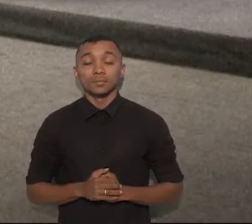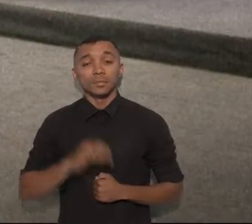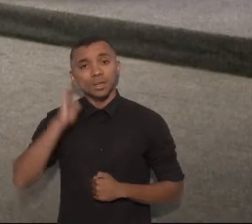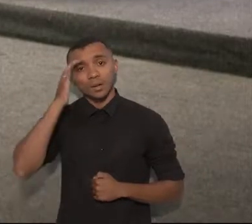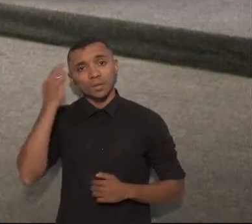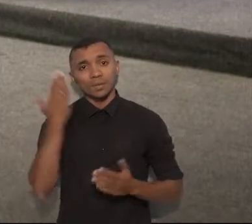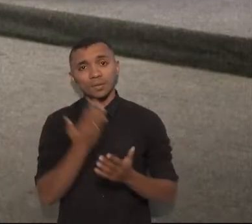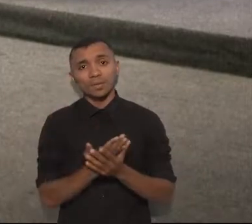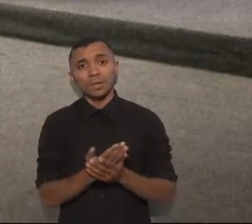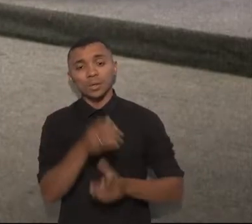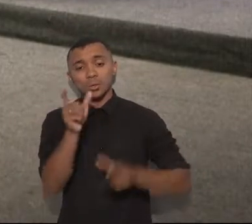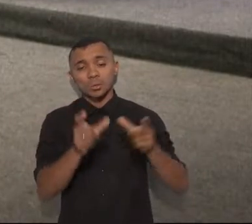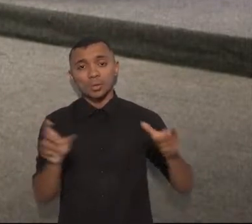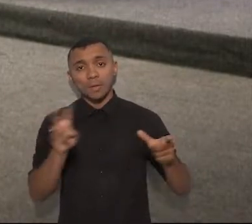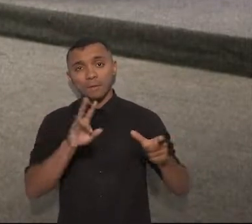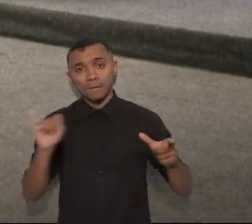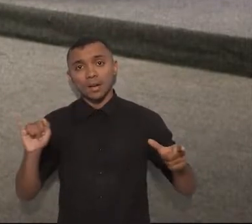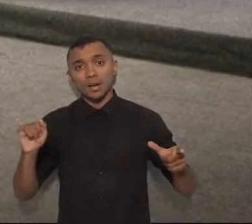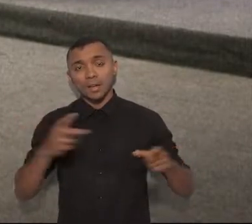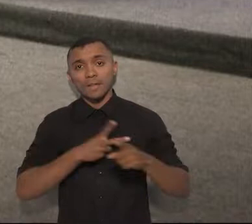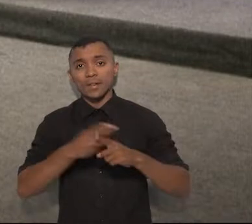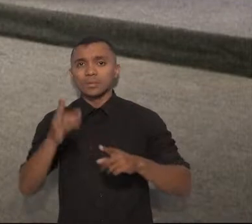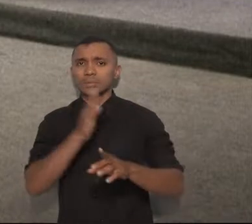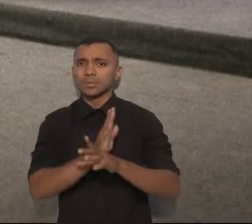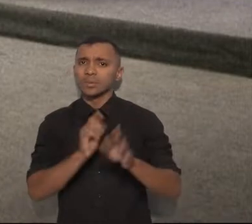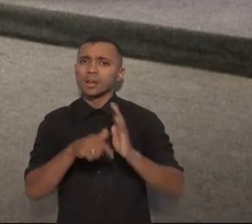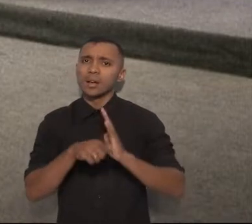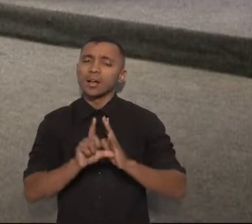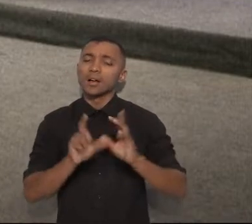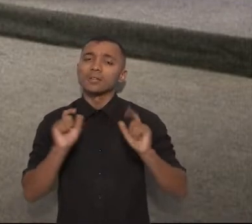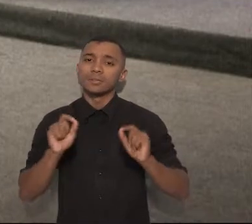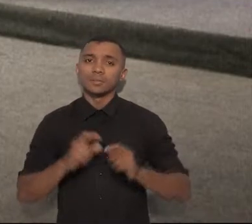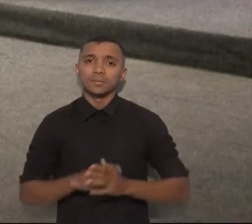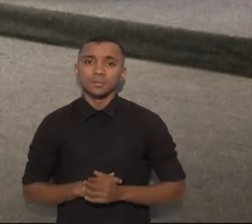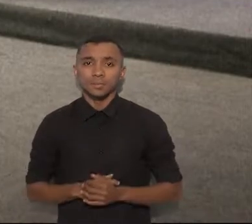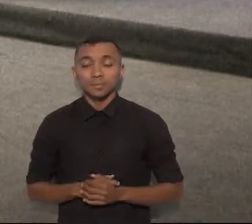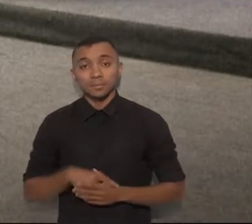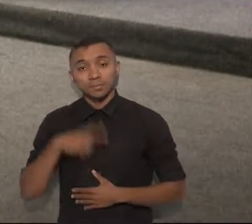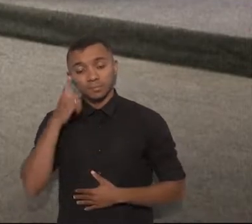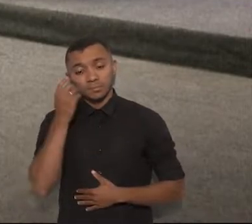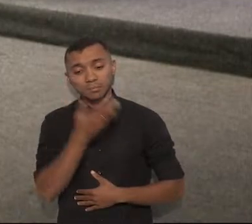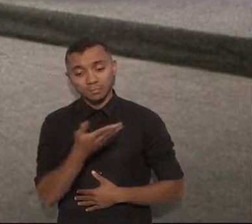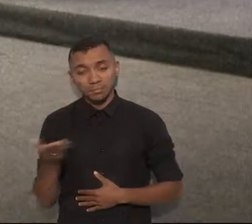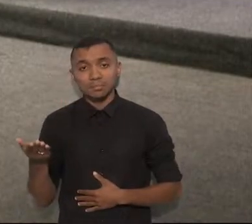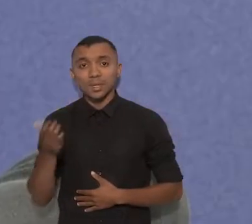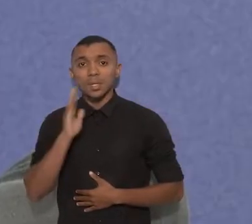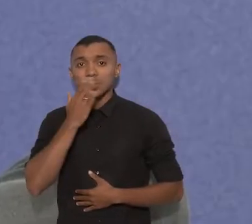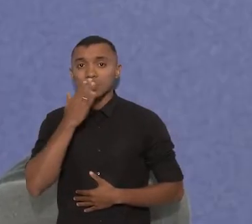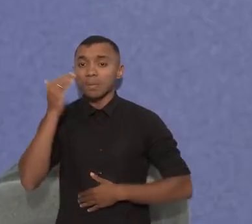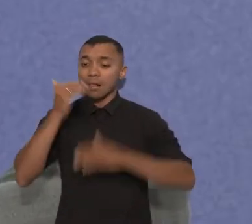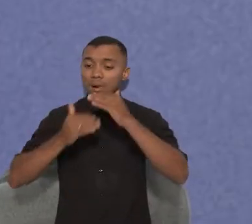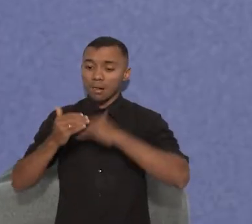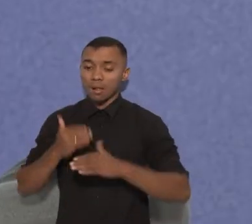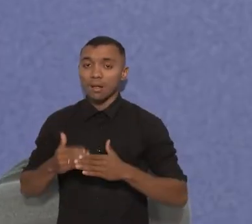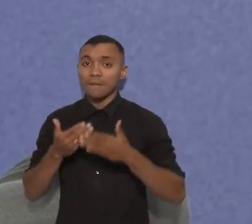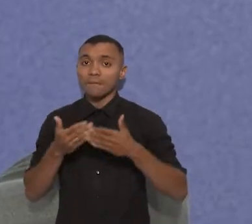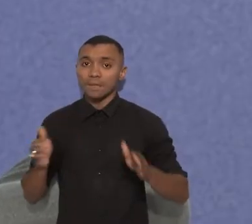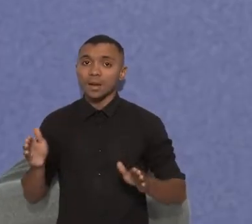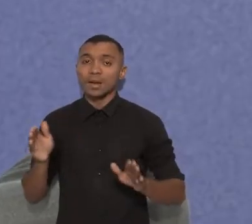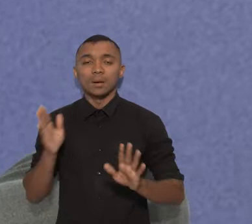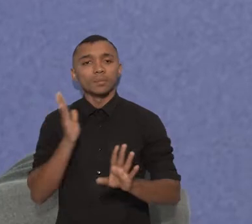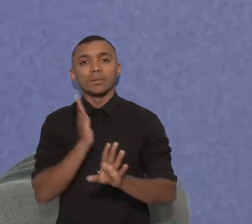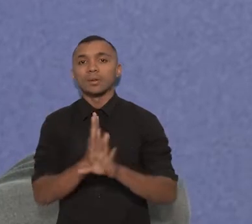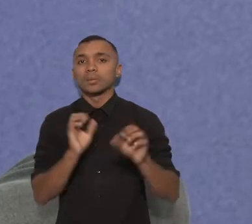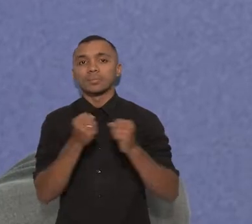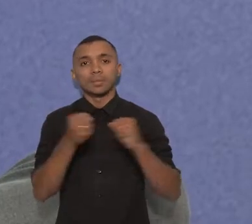que os três cearenses caiam. A campanha dos três é horrorosa. Pelo menos um vai cair. Né? É quase impossível que matematicamente um... O